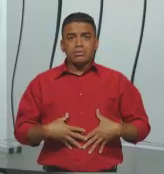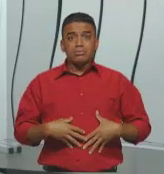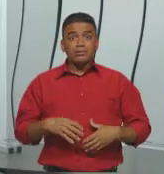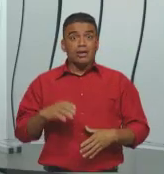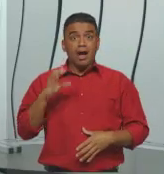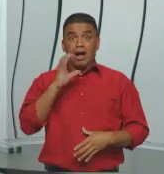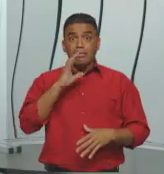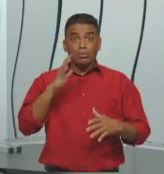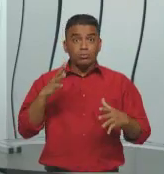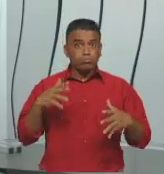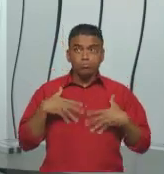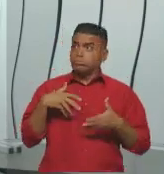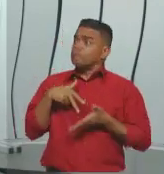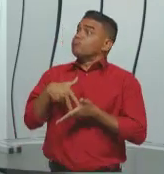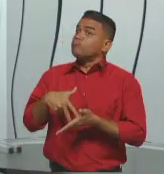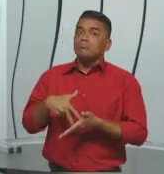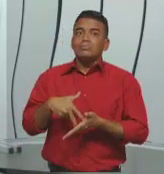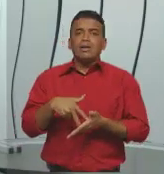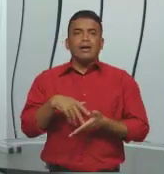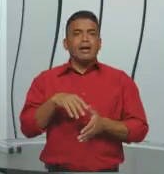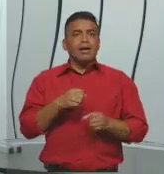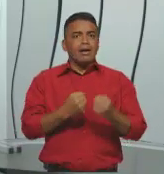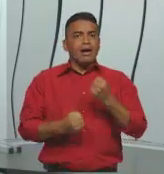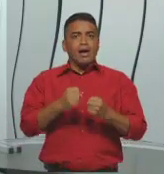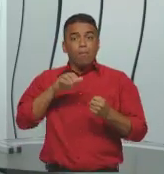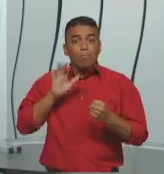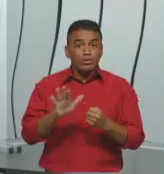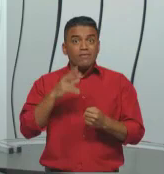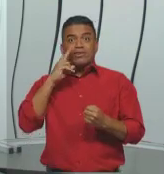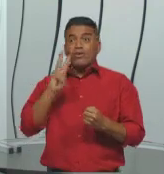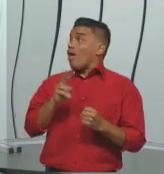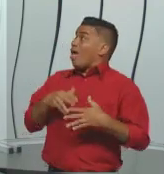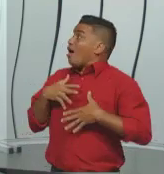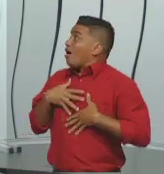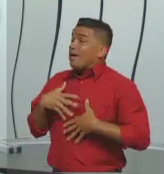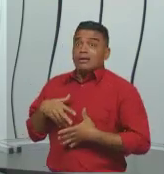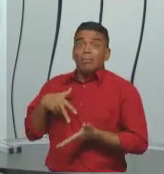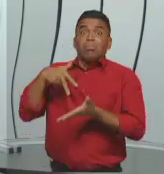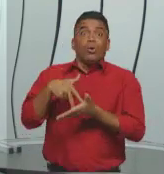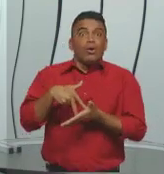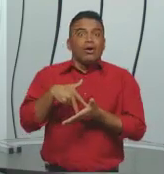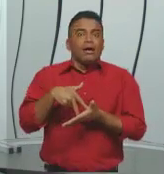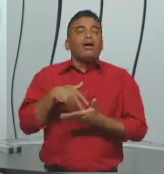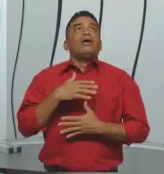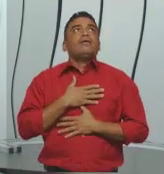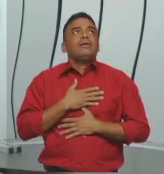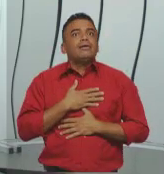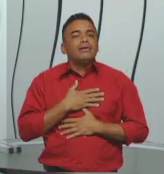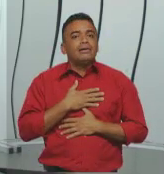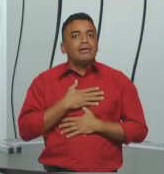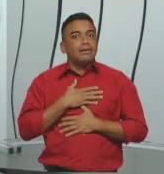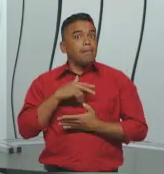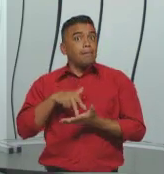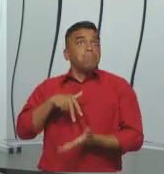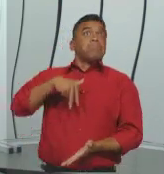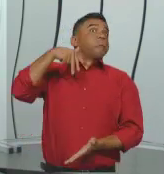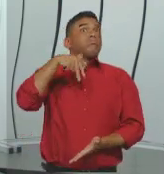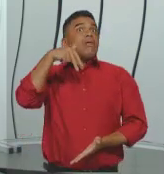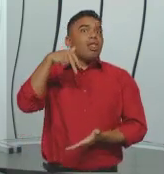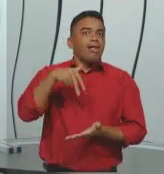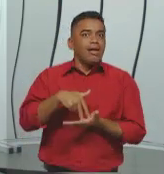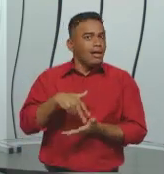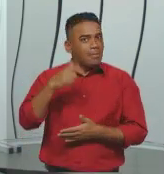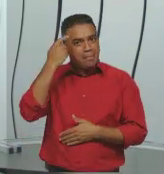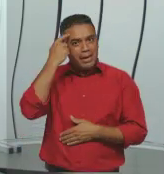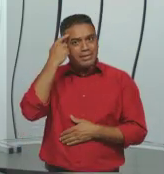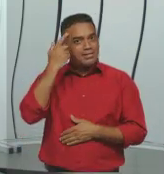reagir rapidamente. Vem um carro, buzina para você, você não viu o carro, você dá aquele salto. Às vezes você dá um salto até maior do que você pensa que